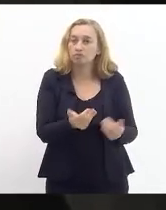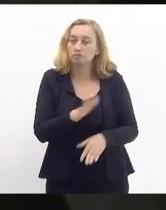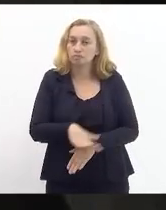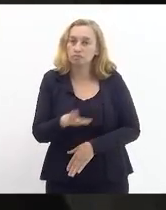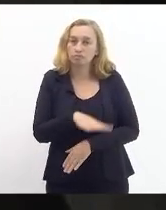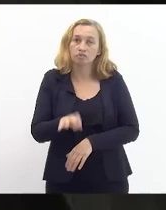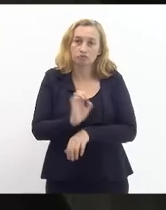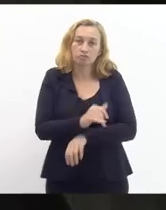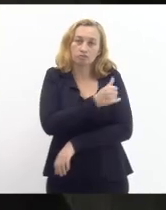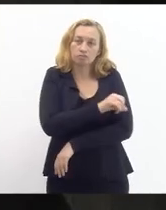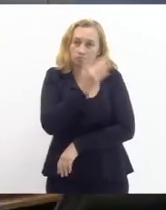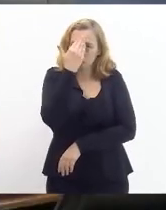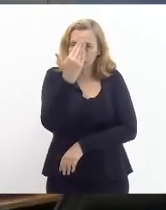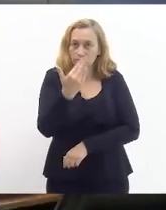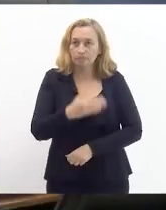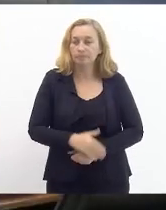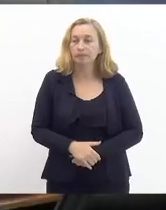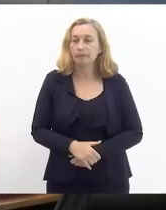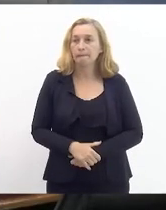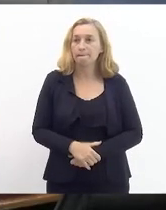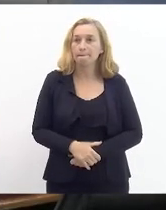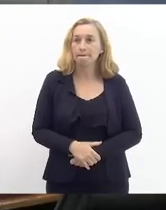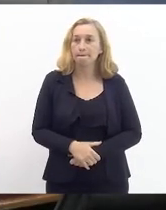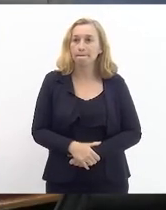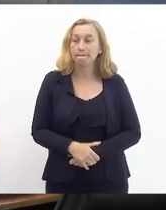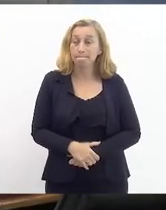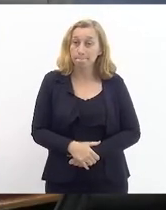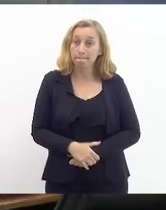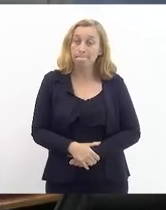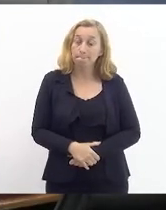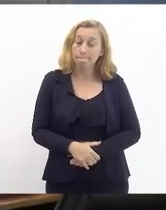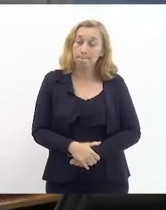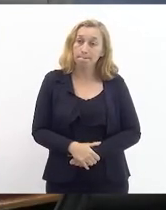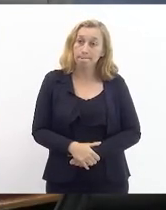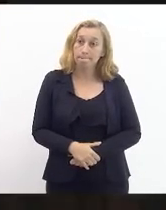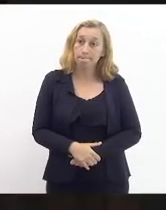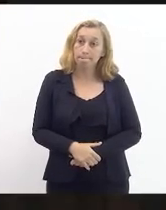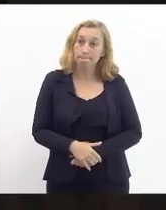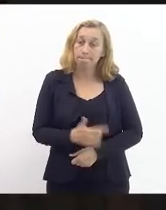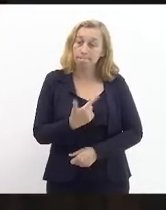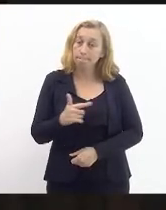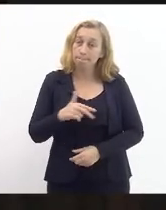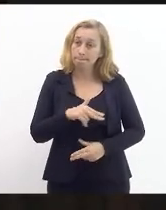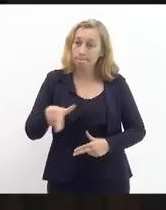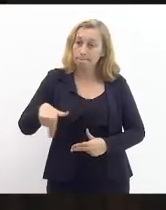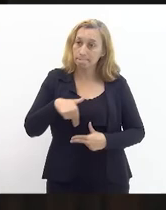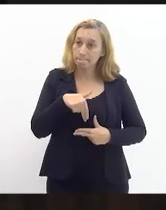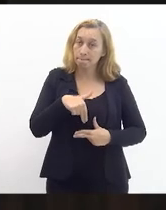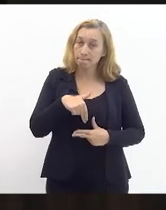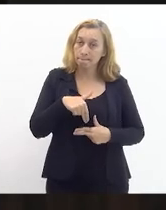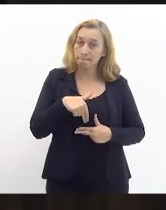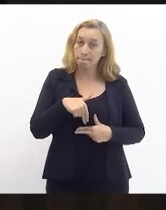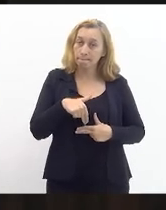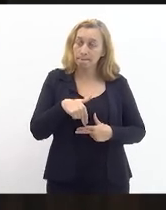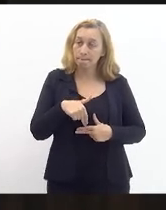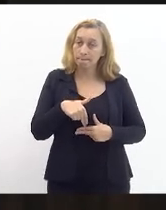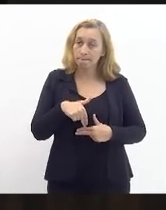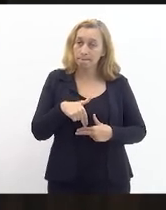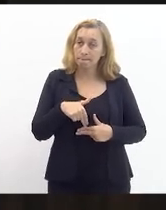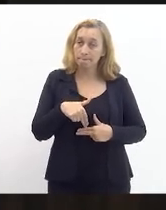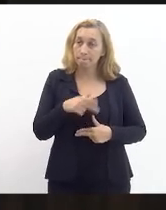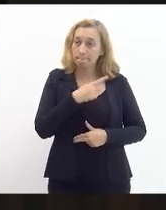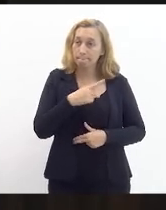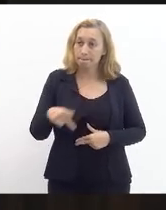no estado do Rio de Janeiro Muito obrigado e não havendo mais oradores inscritos a